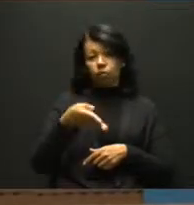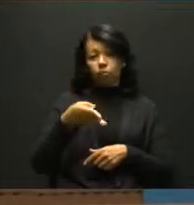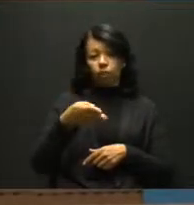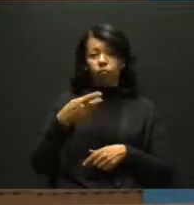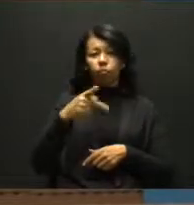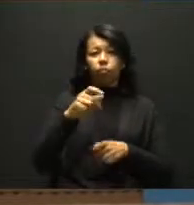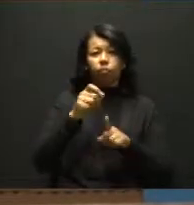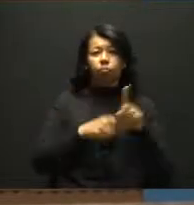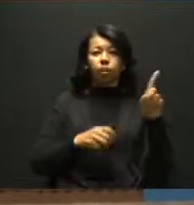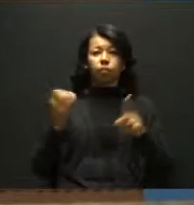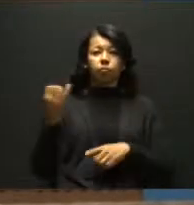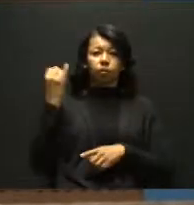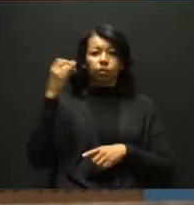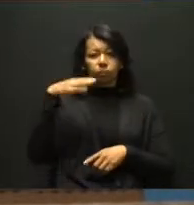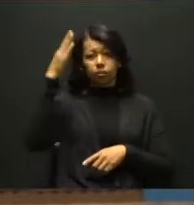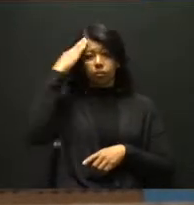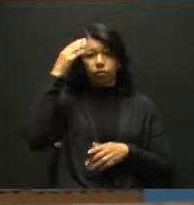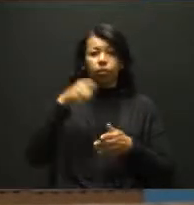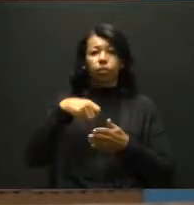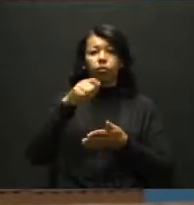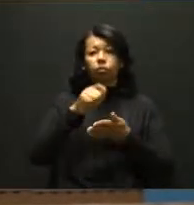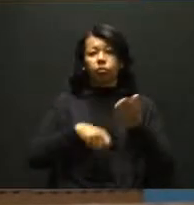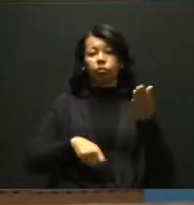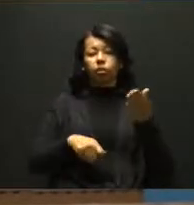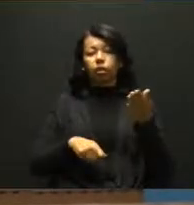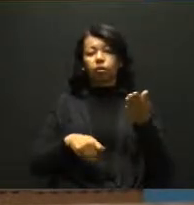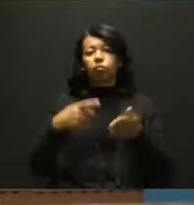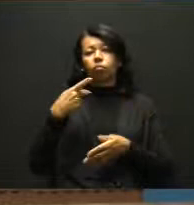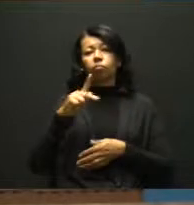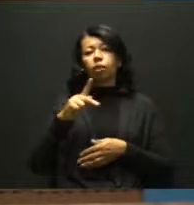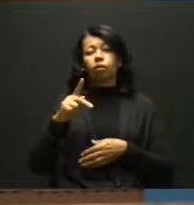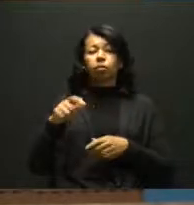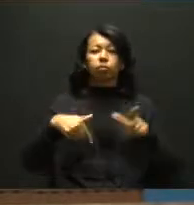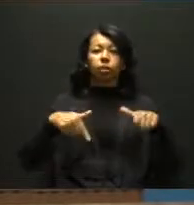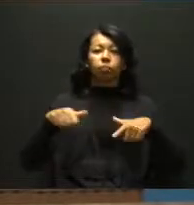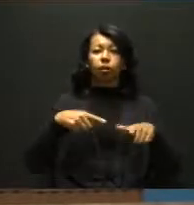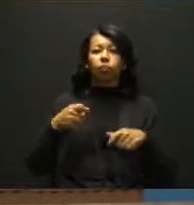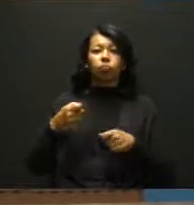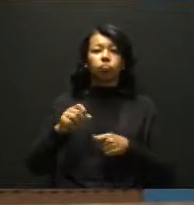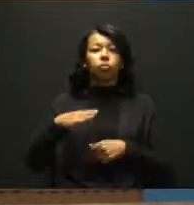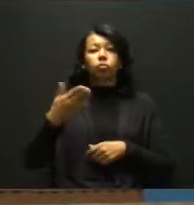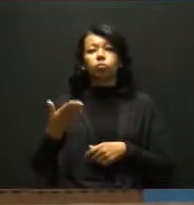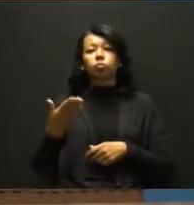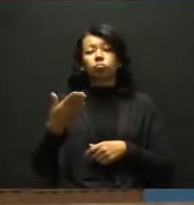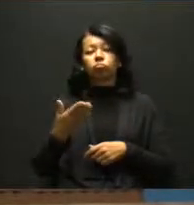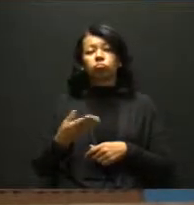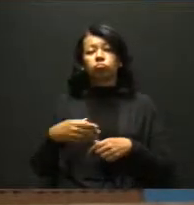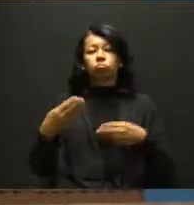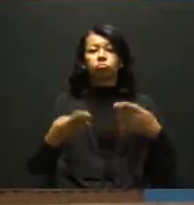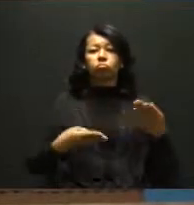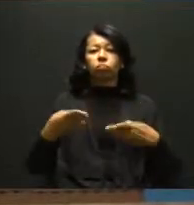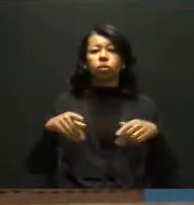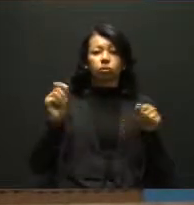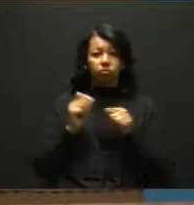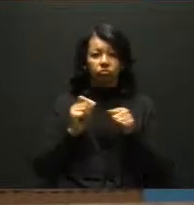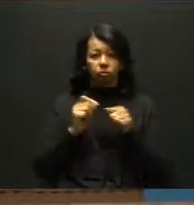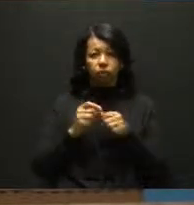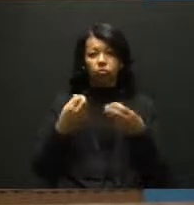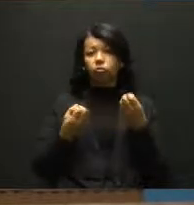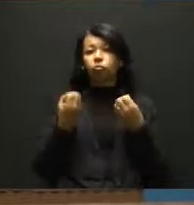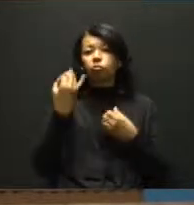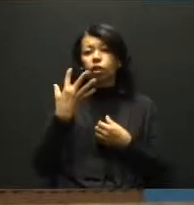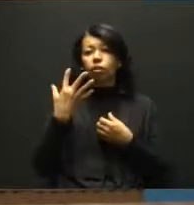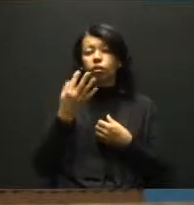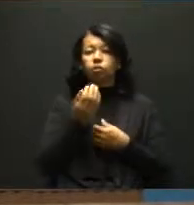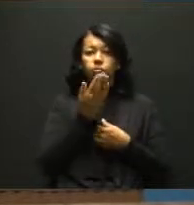importantíssimo saber num contrato desta monta somente para este serviço ao alcance de serviço prestado ou seja efetivamente quantas refeições